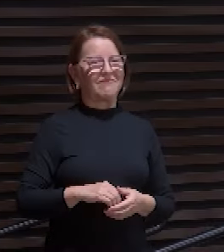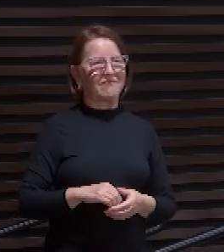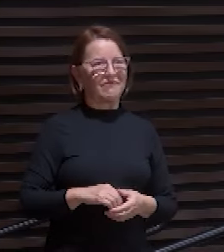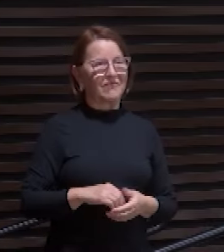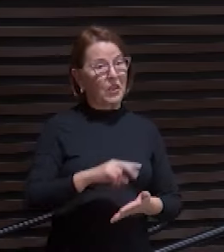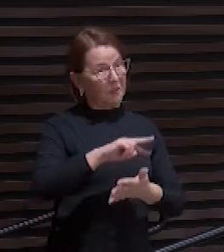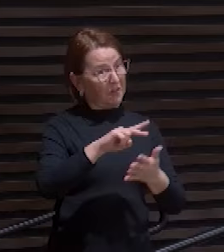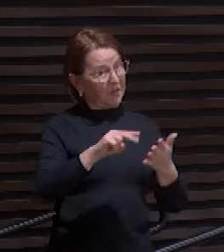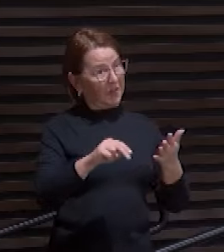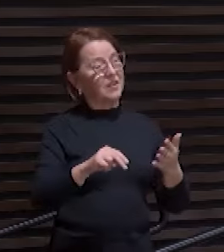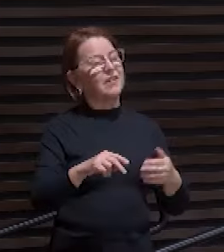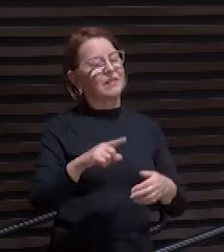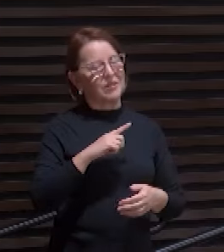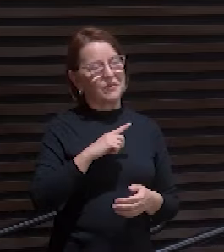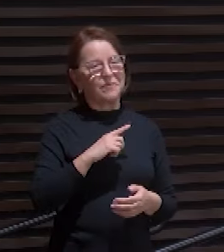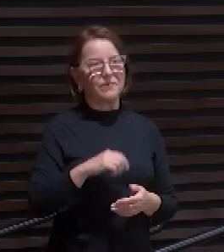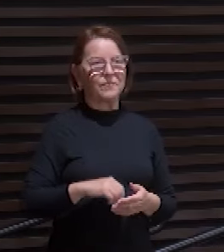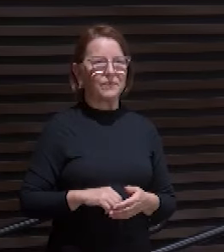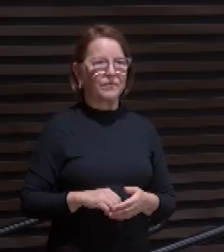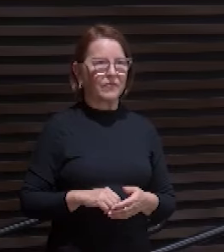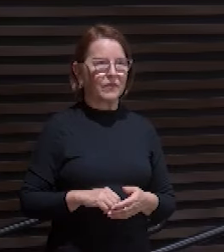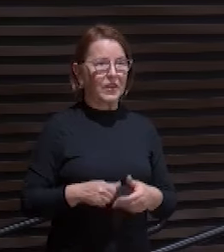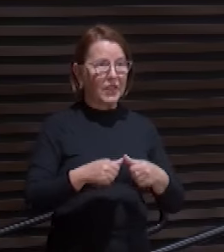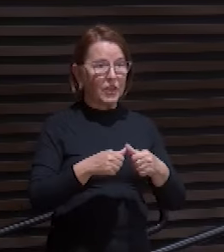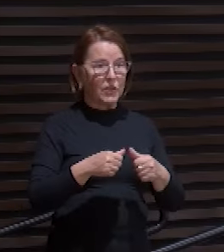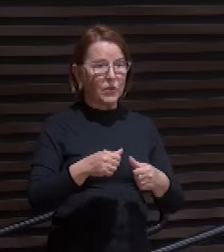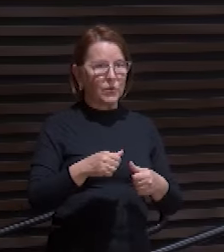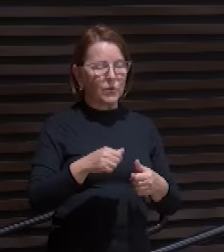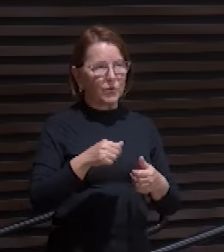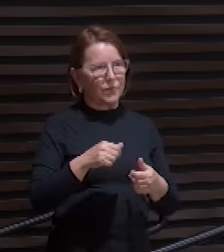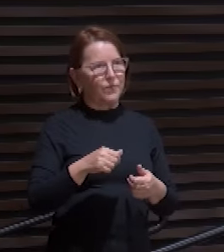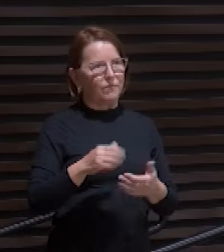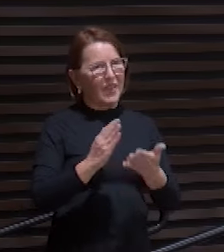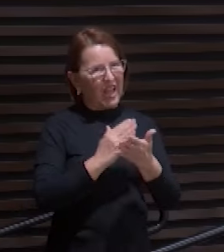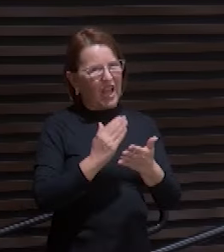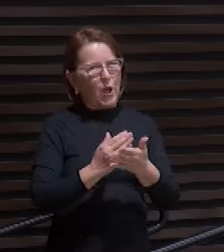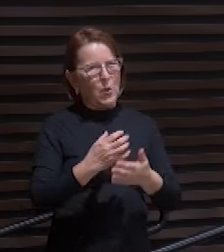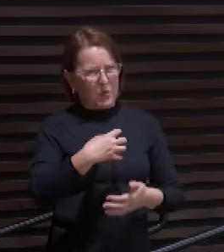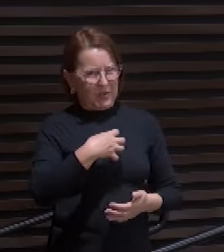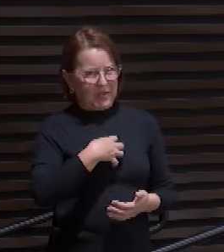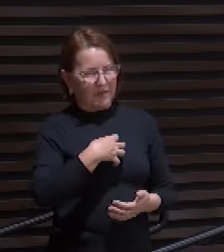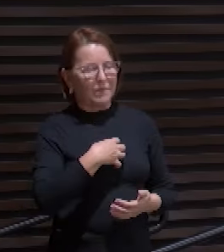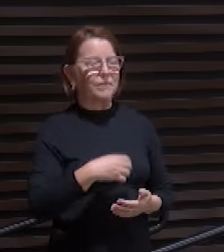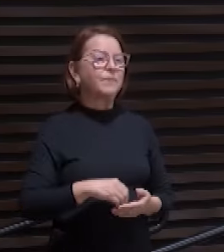Vários aqui me pegam. Esses aqui são alguns sintomas.